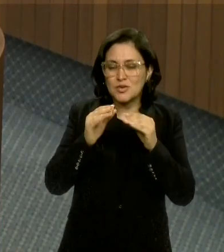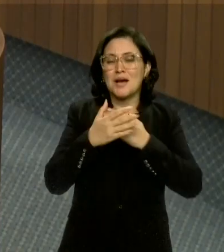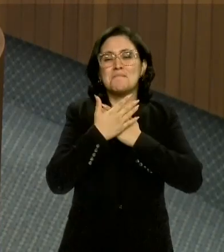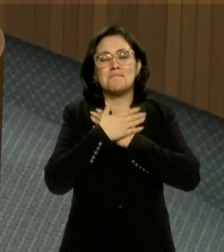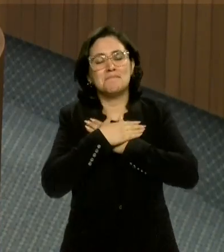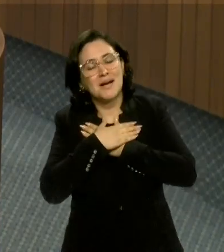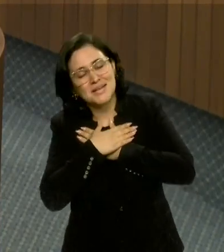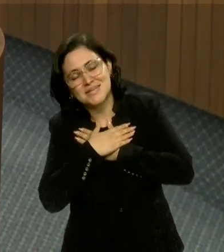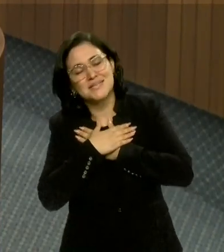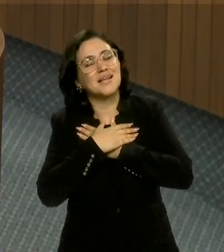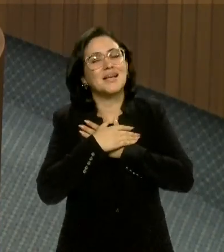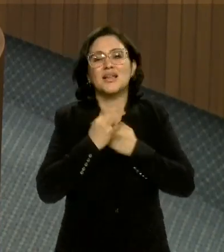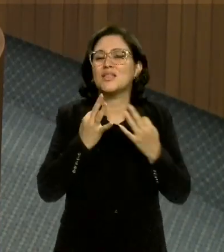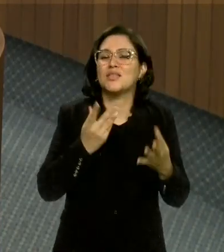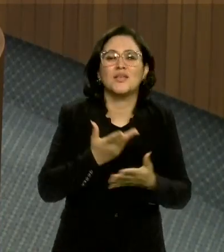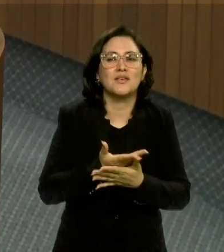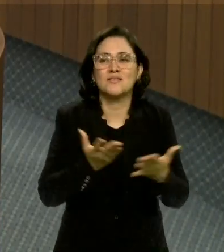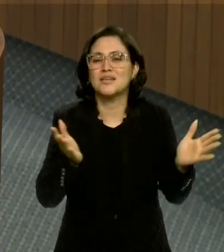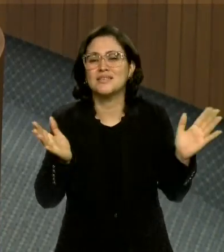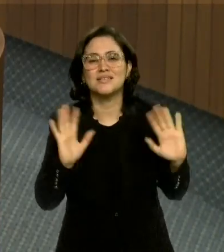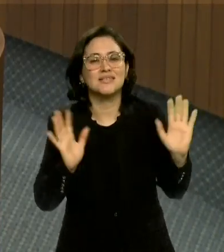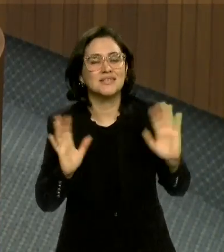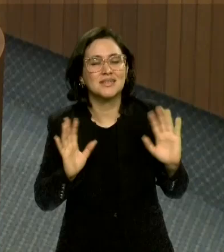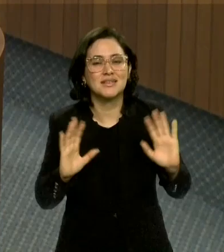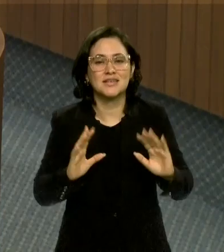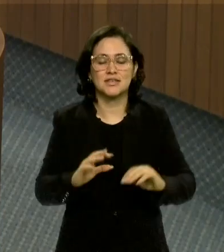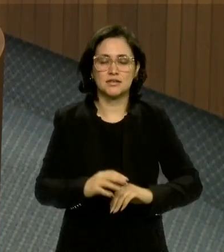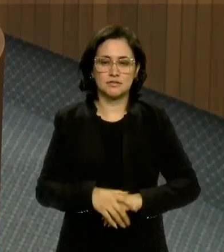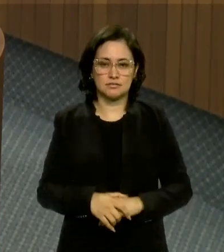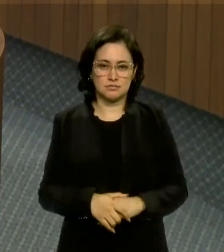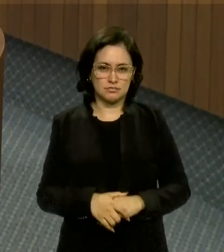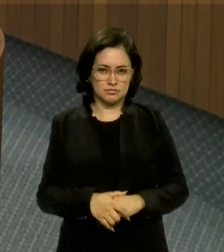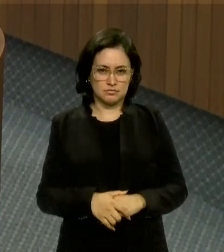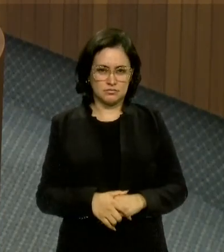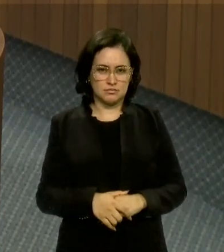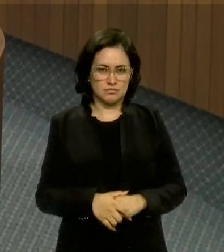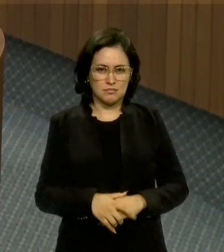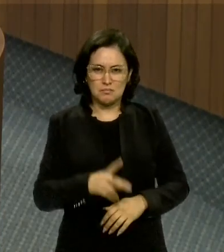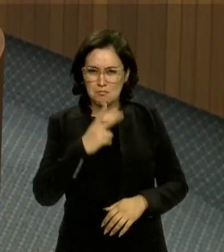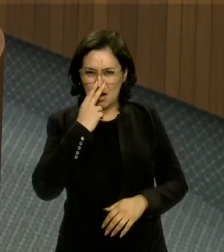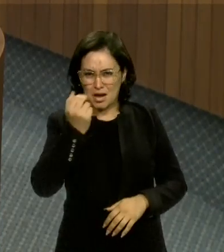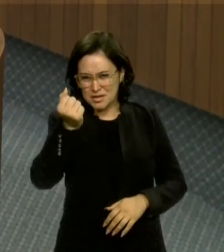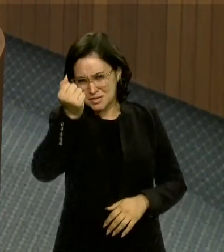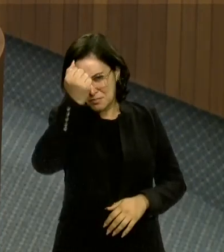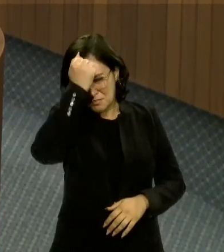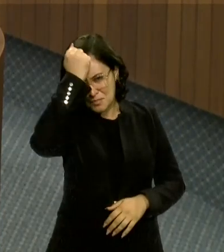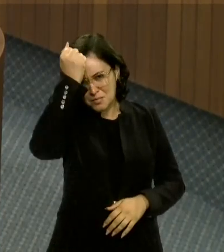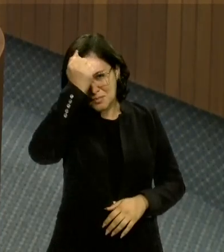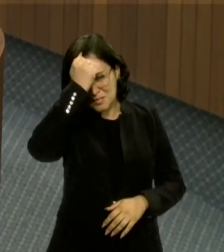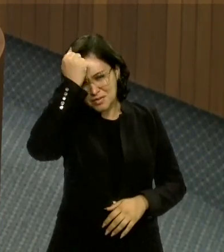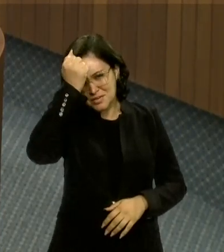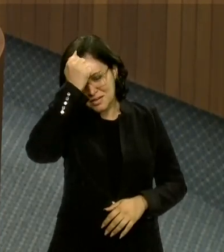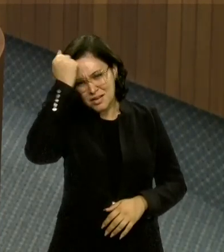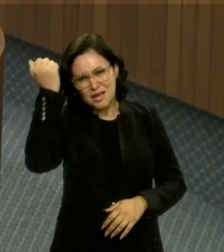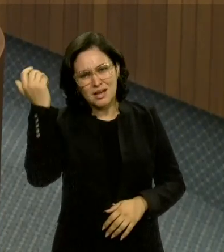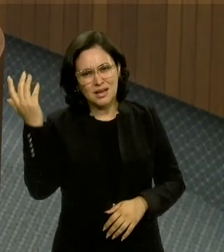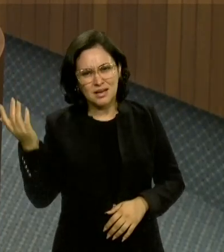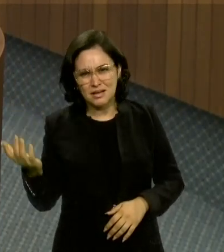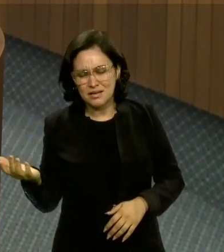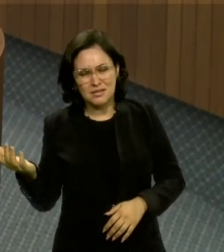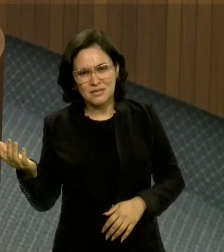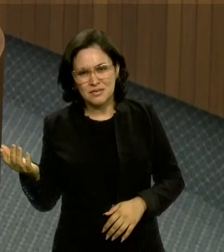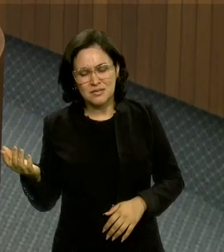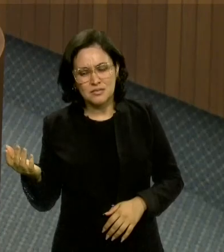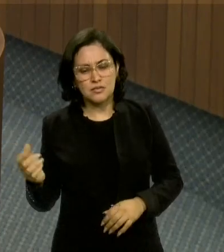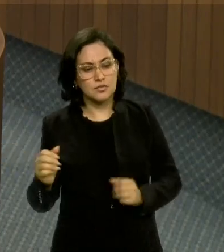todo mundo, ele fala. Um boneco de plástico, na verdade. Mas que esse boneco, juntamente com outro